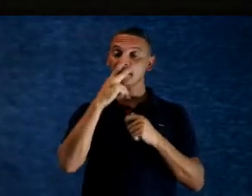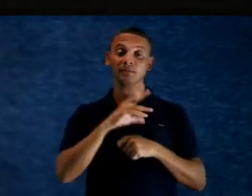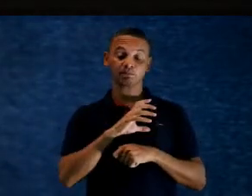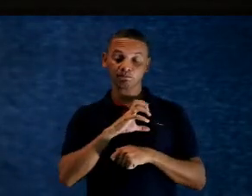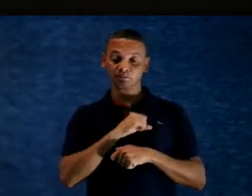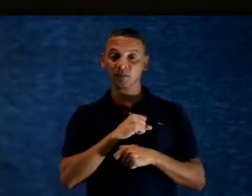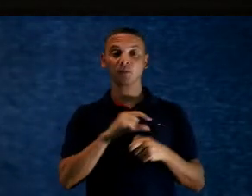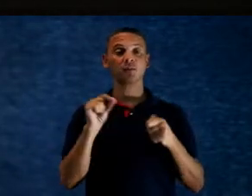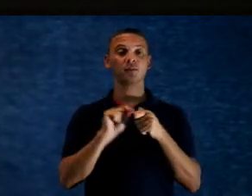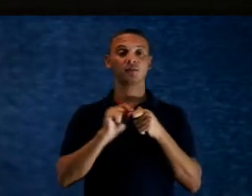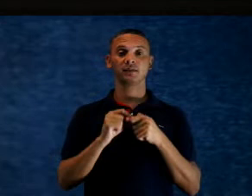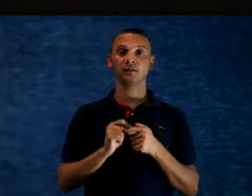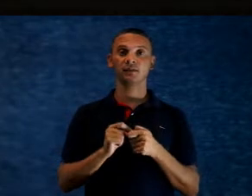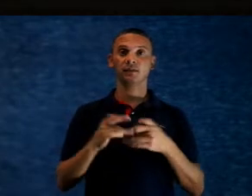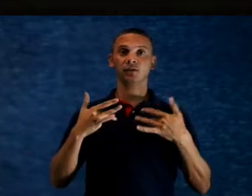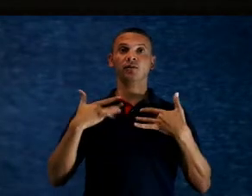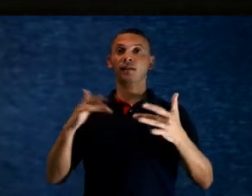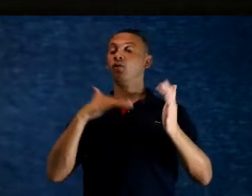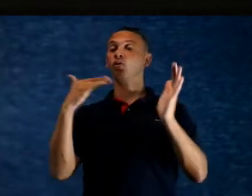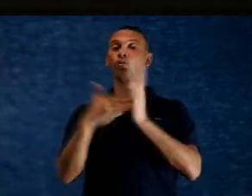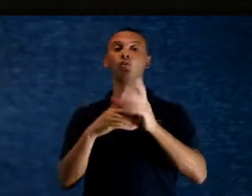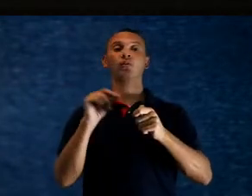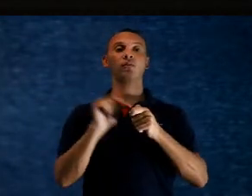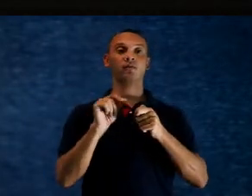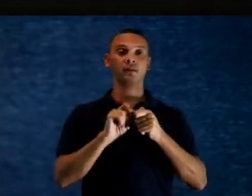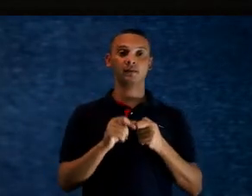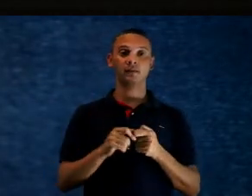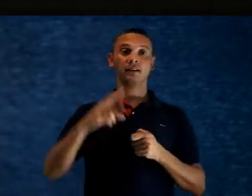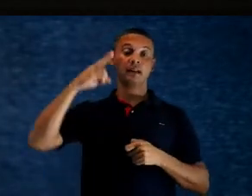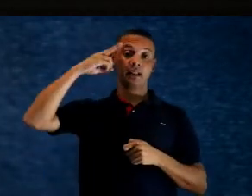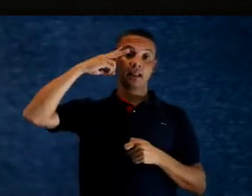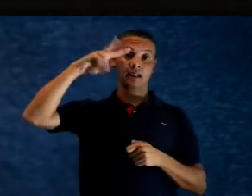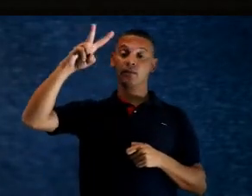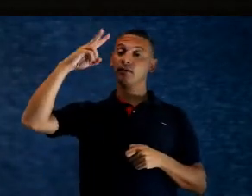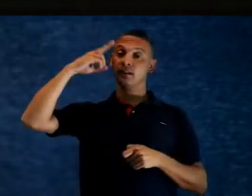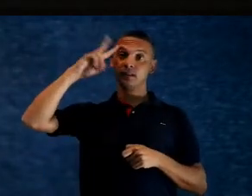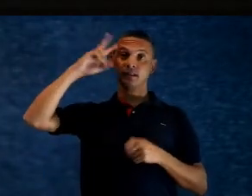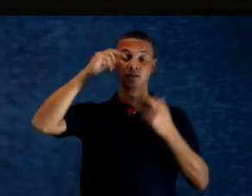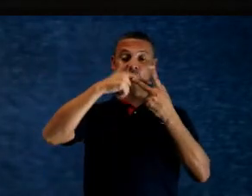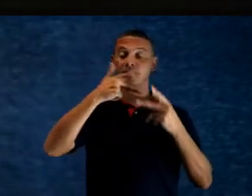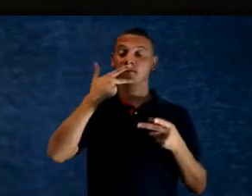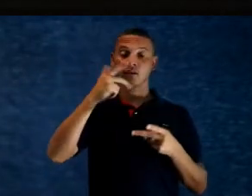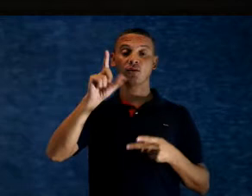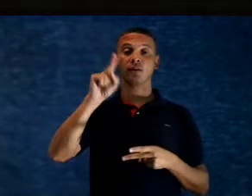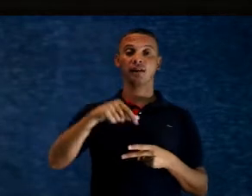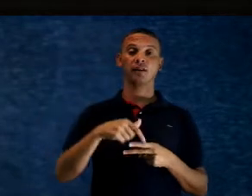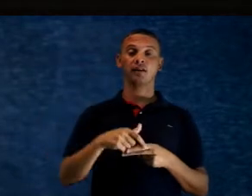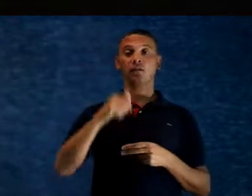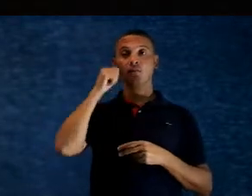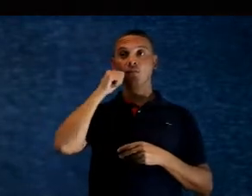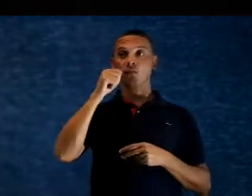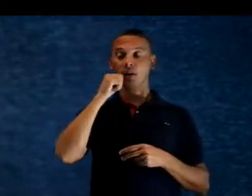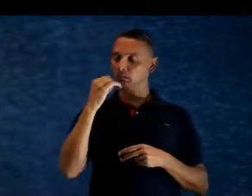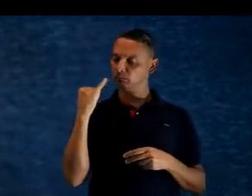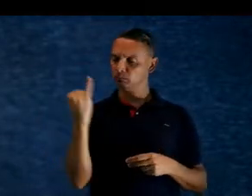grande escritora, né, uma filha de Minas Gerais, que eu acho que honra esta terra, né? Nós sabemos que Maria Julieta nasceu em